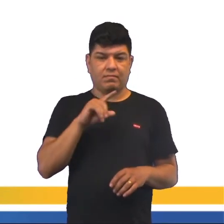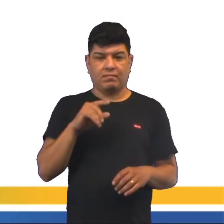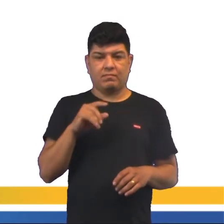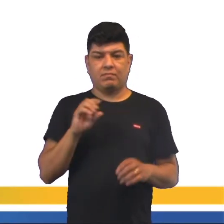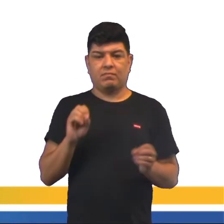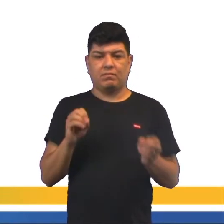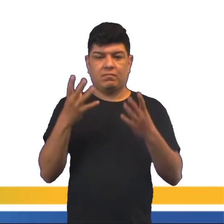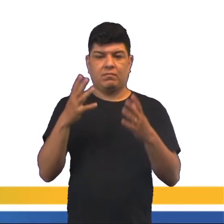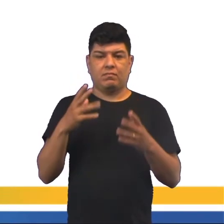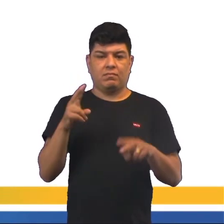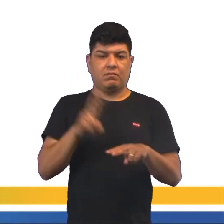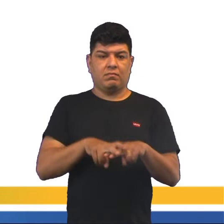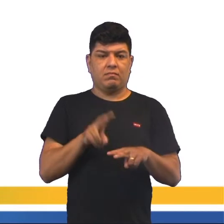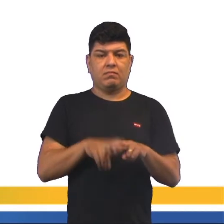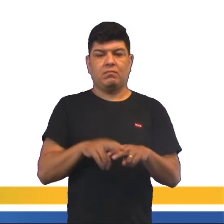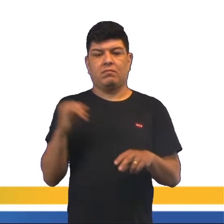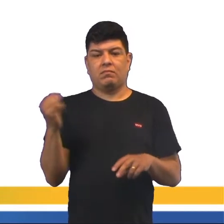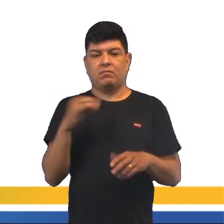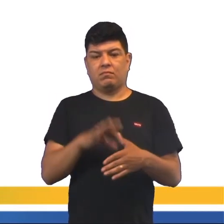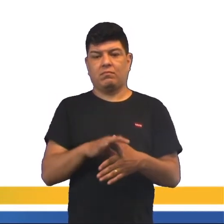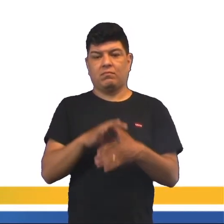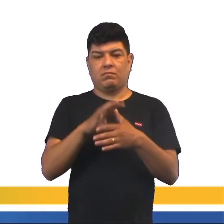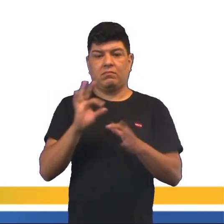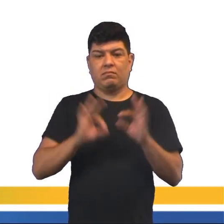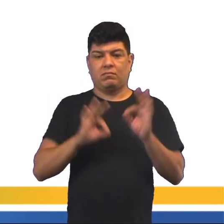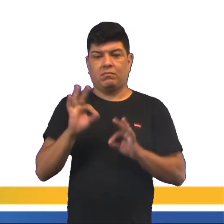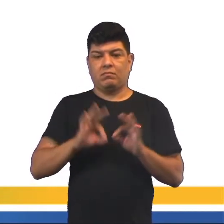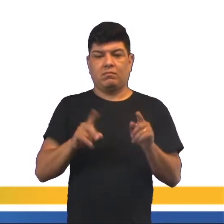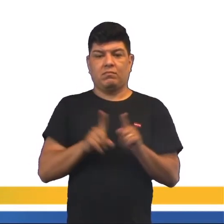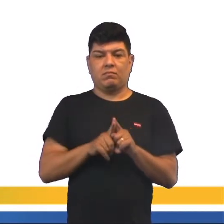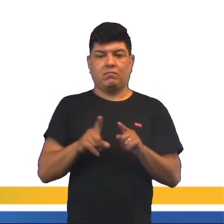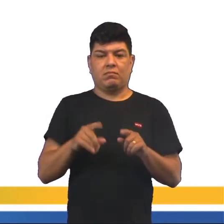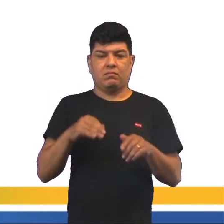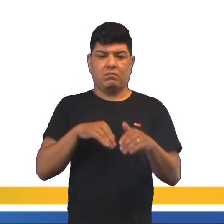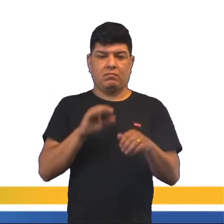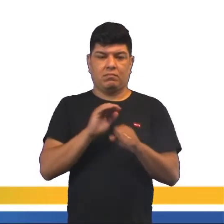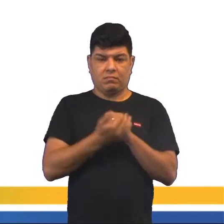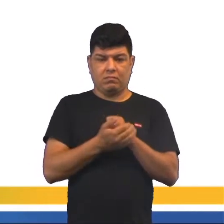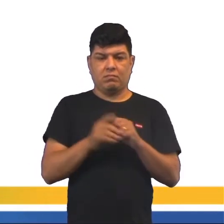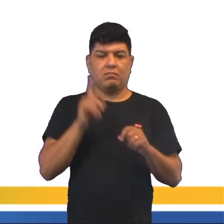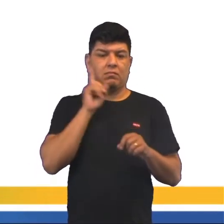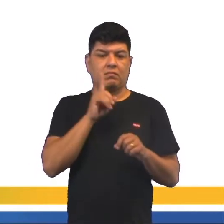estimativas dizem que a presença norte-americana já foi responsável por mais de 40 mil mortos.